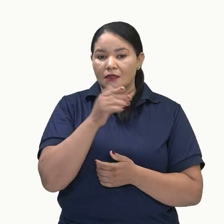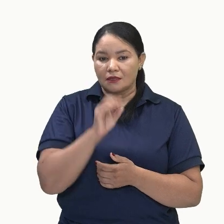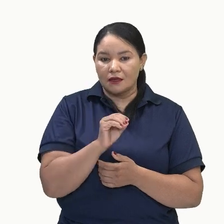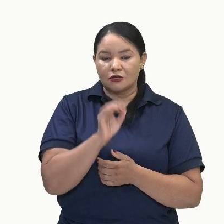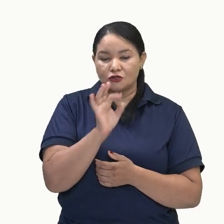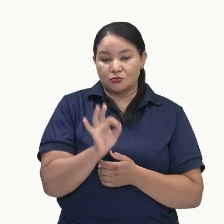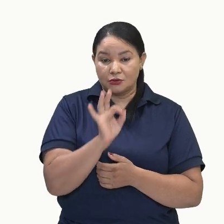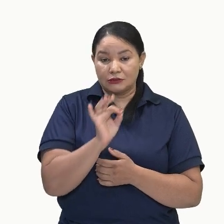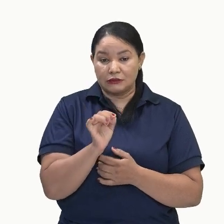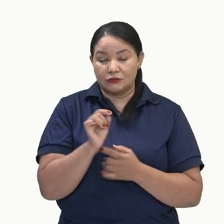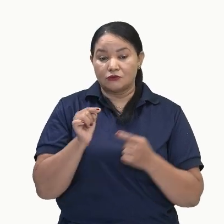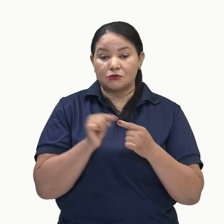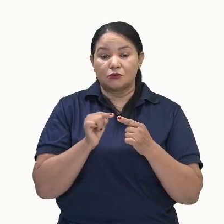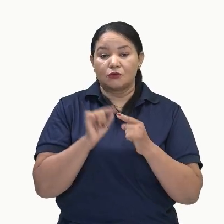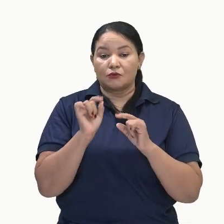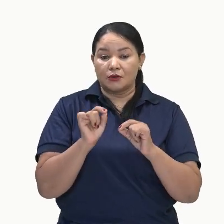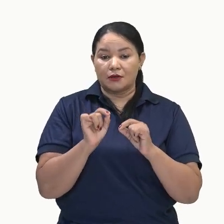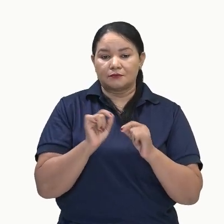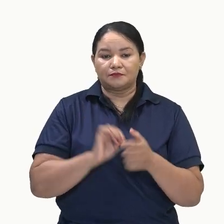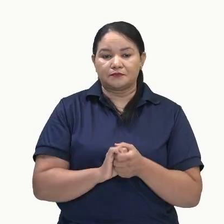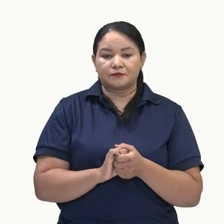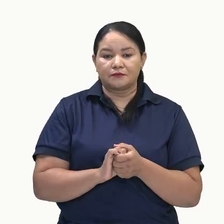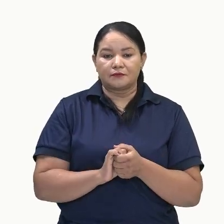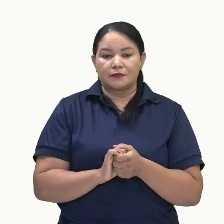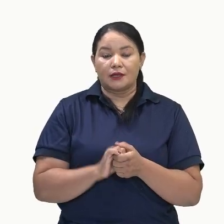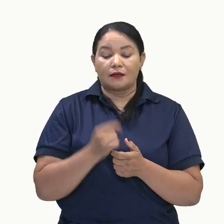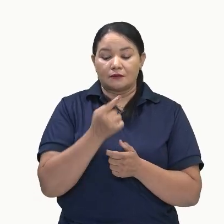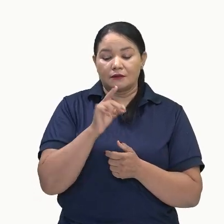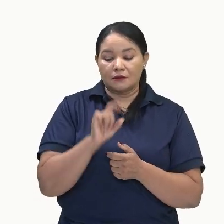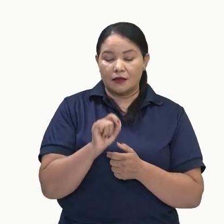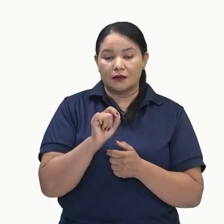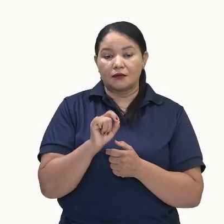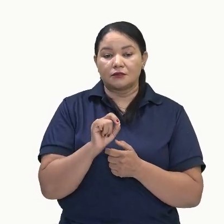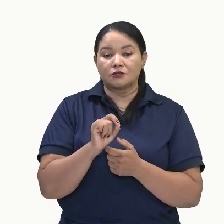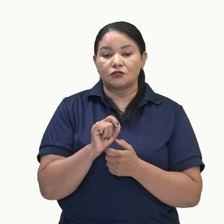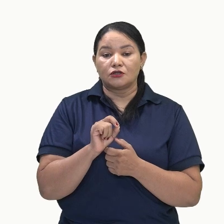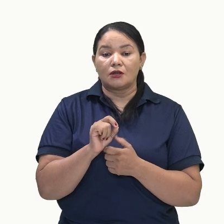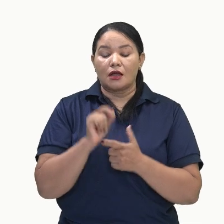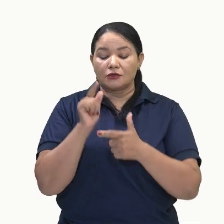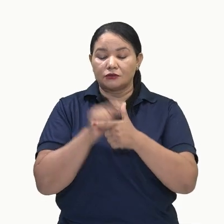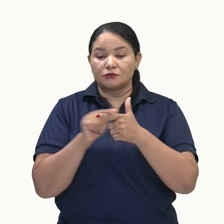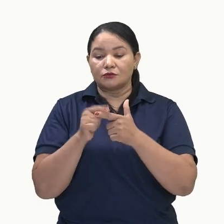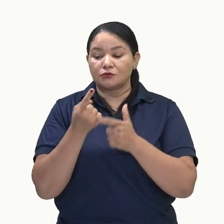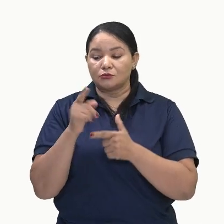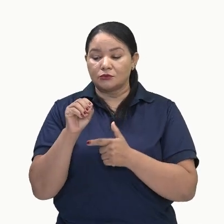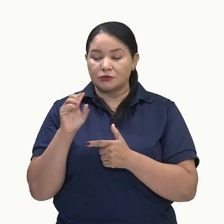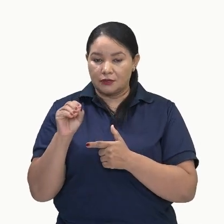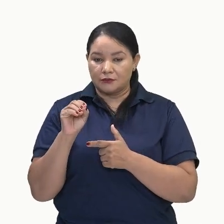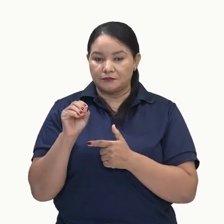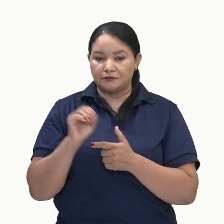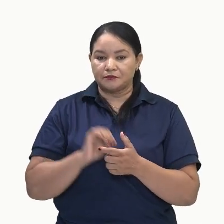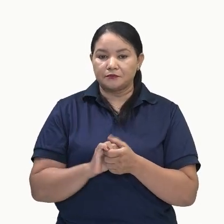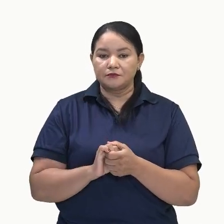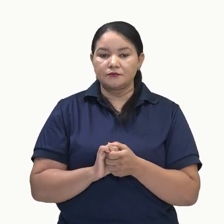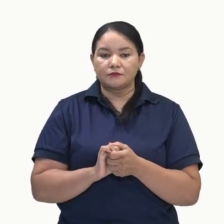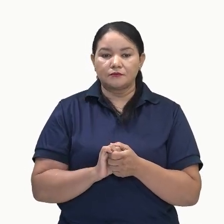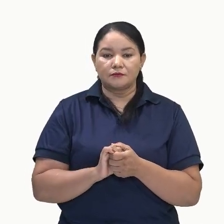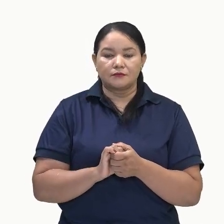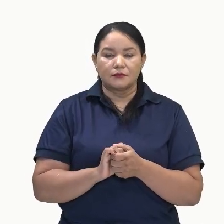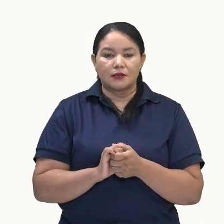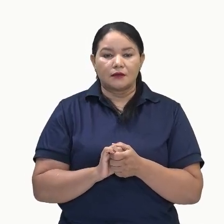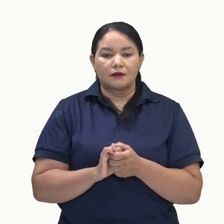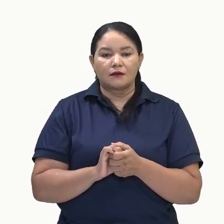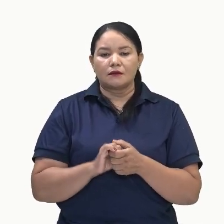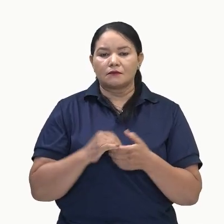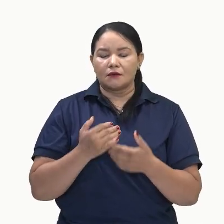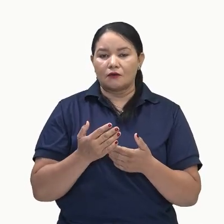significa 10, olha a lógica, 10 em cada 100. 10 para cada grupo de 100. E aí nós poderemos pensar assim,